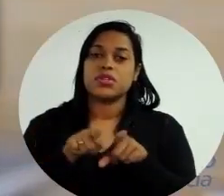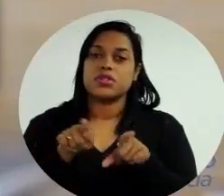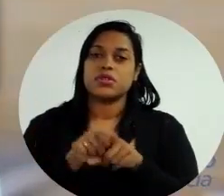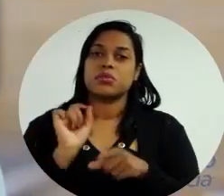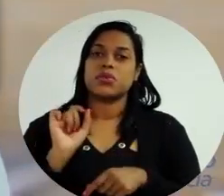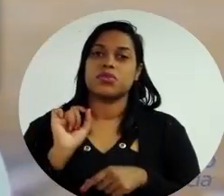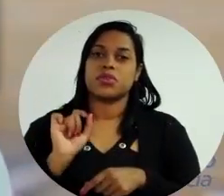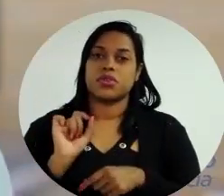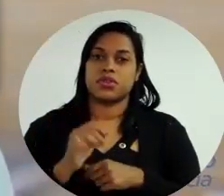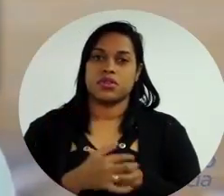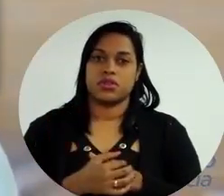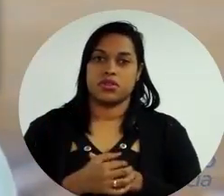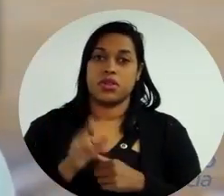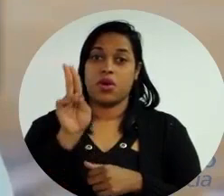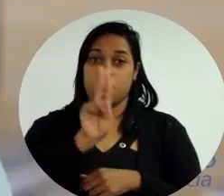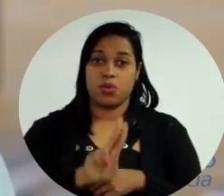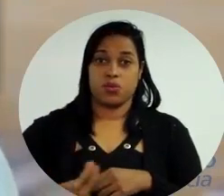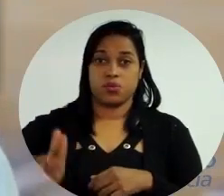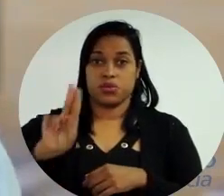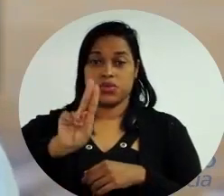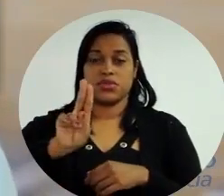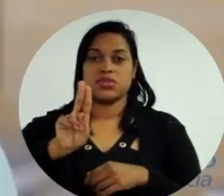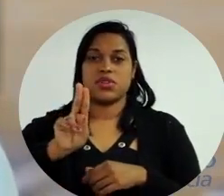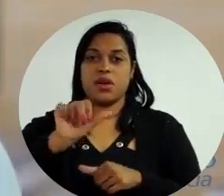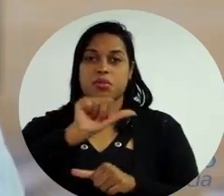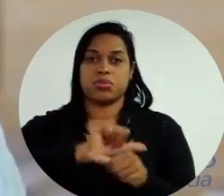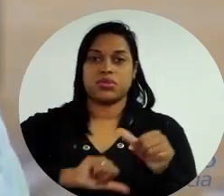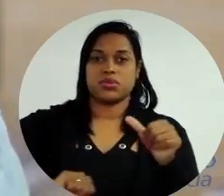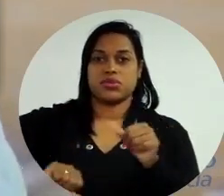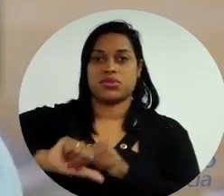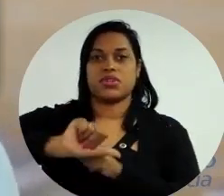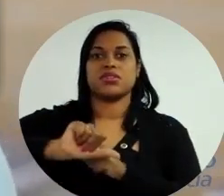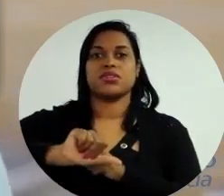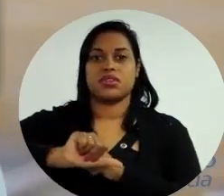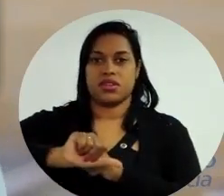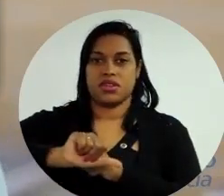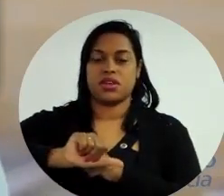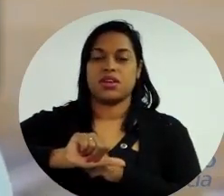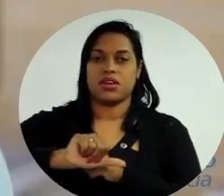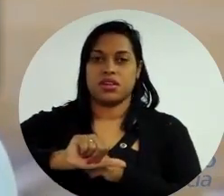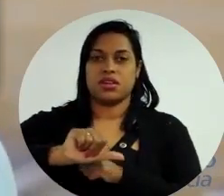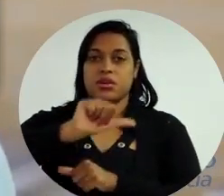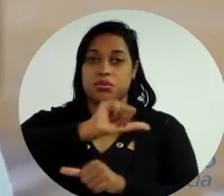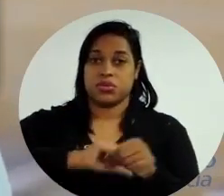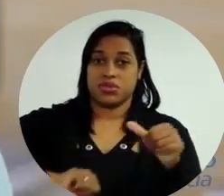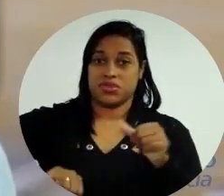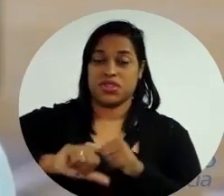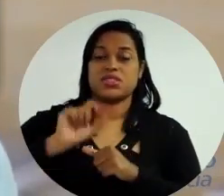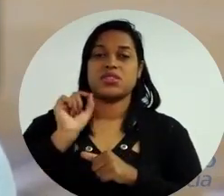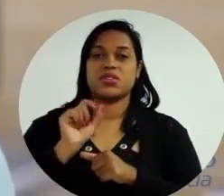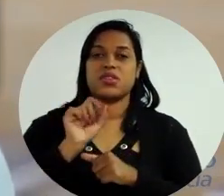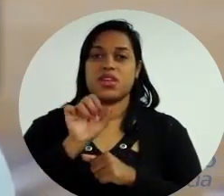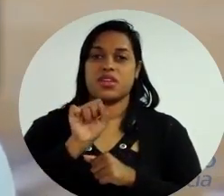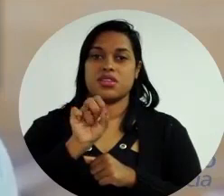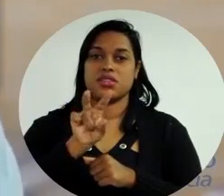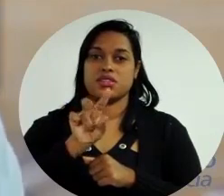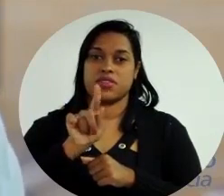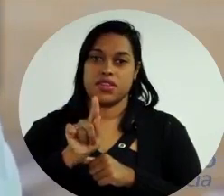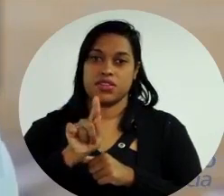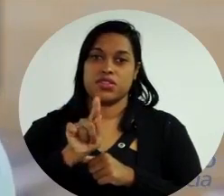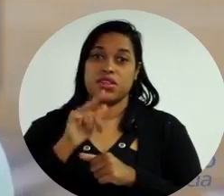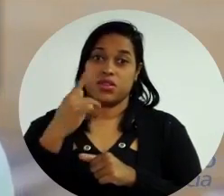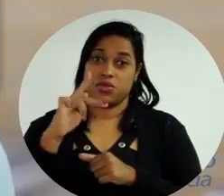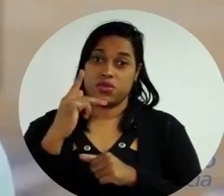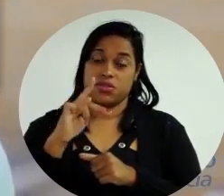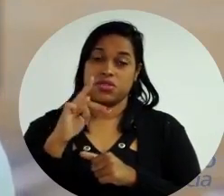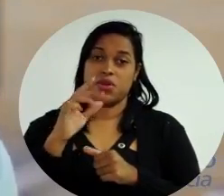é você utilizar a codificação, você mesclar, agregar a codificação SVG no meio